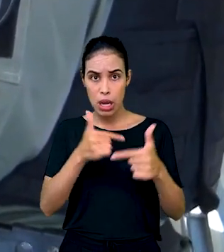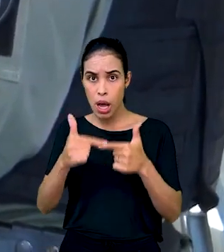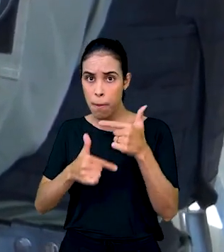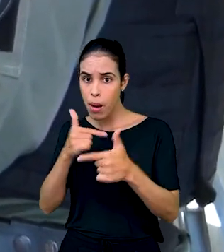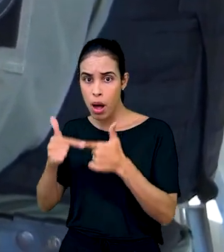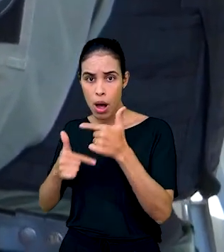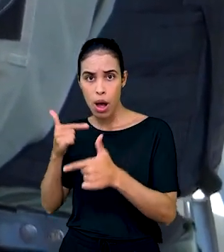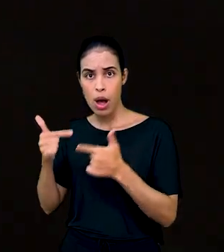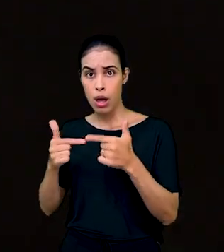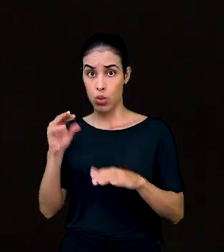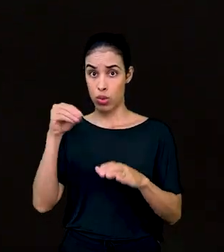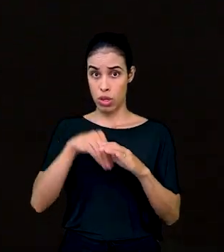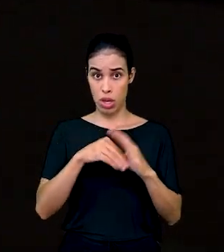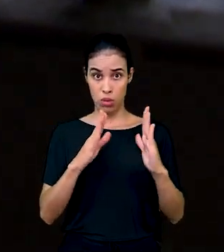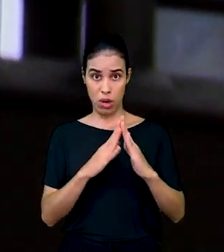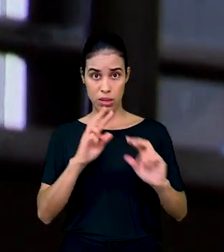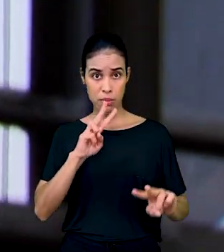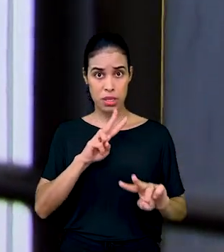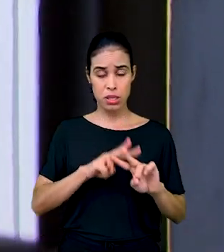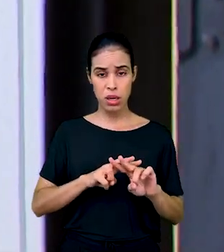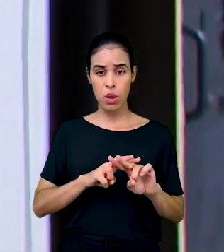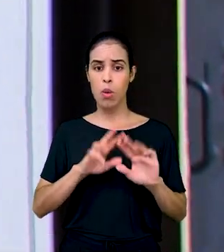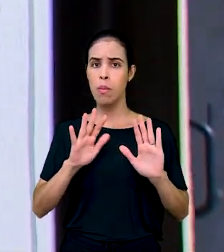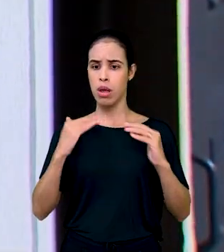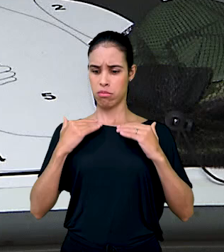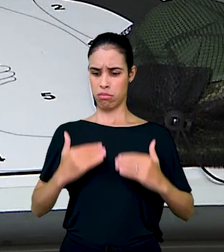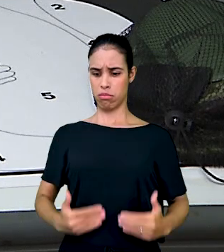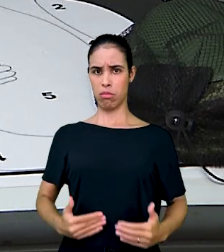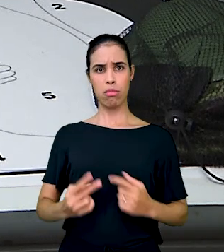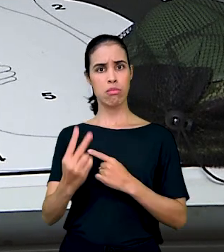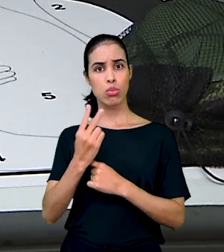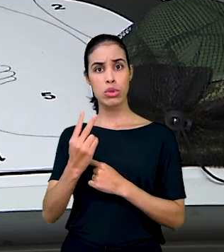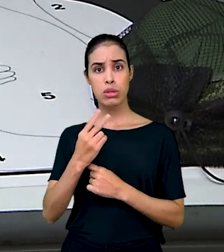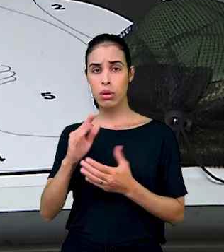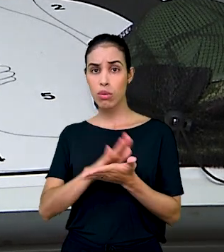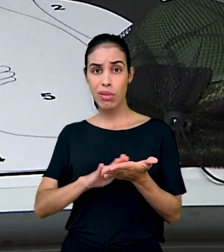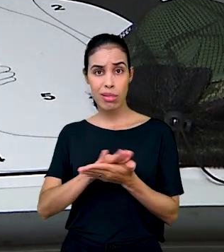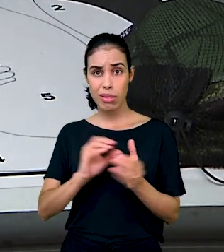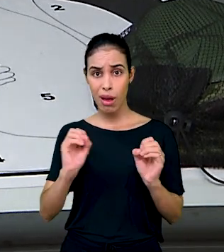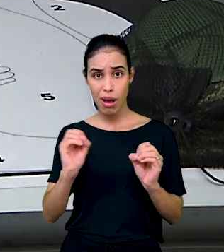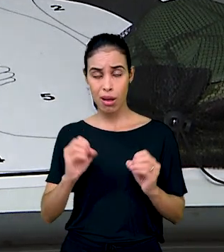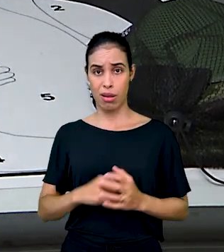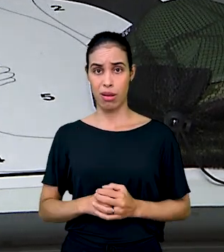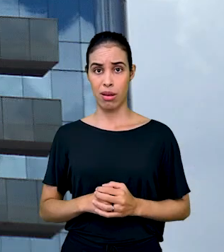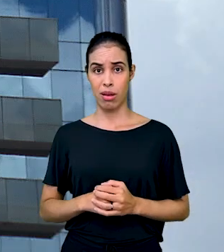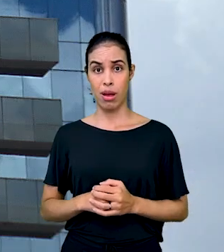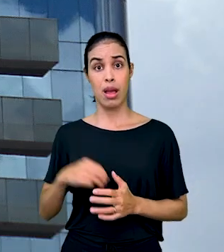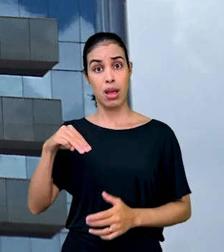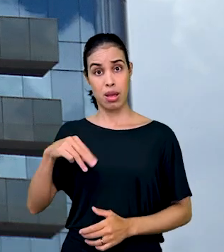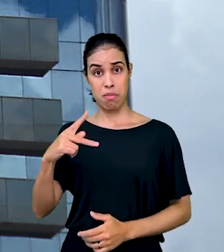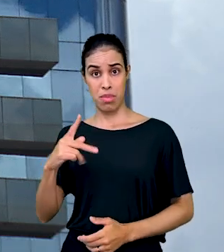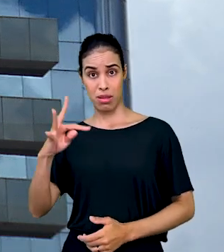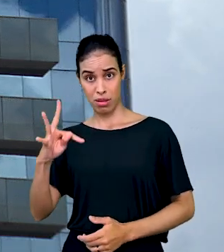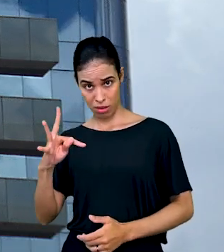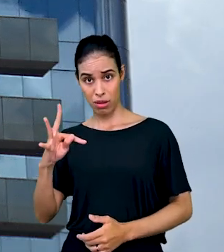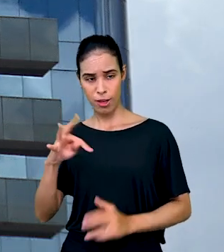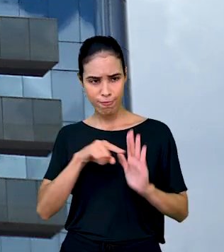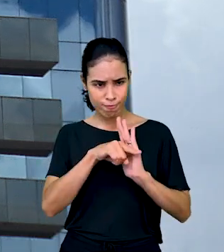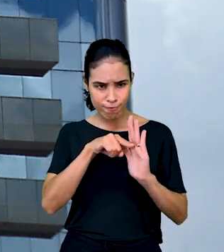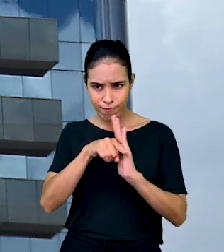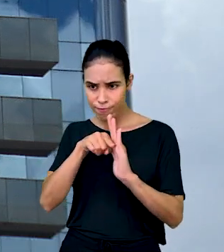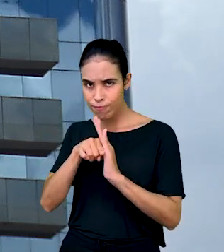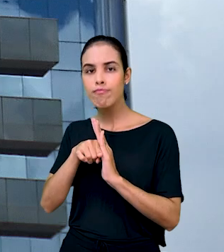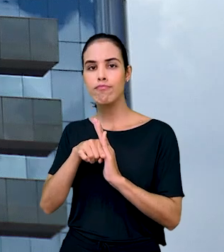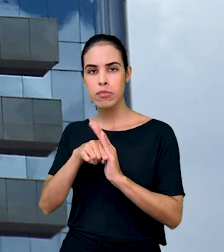estavam executando as funções dentro das penitenciárias sem coletes à prova de balas. O Ministério Público do